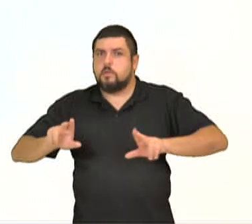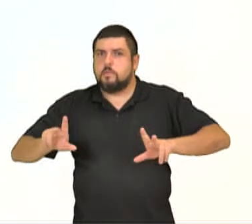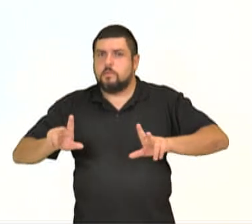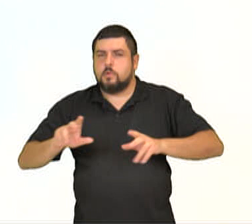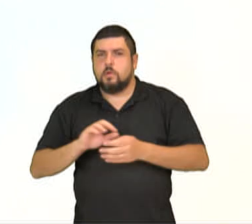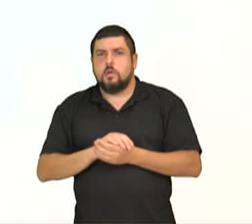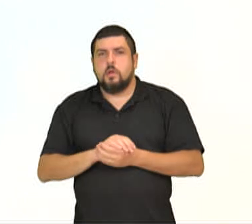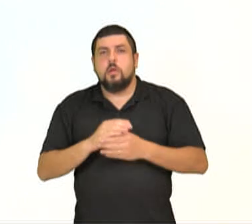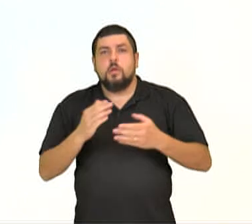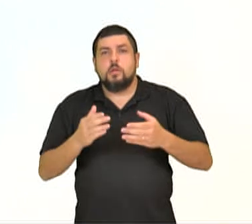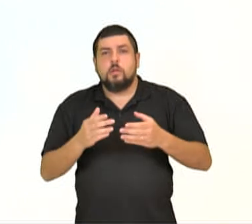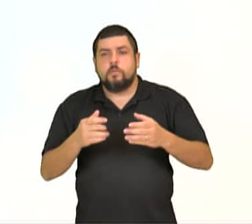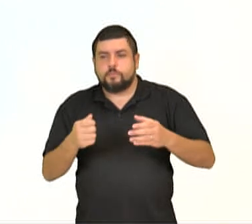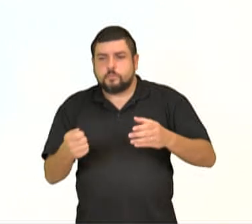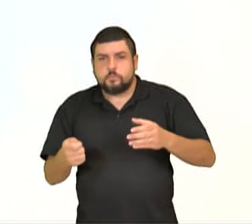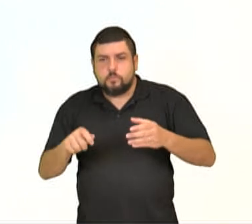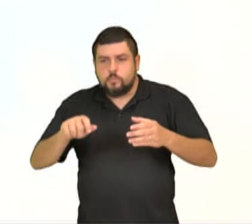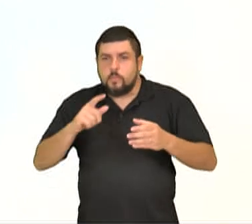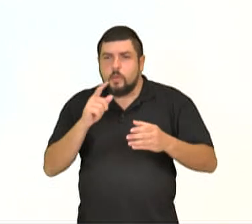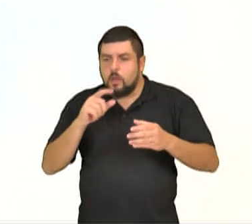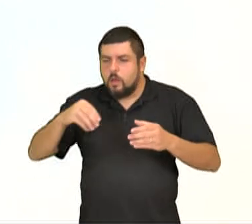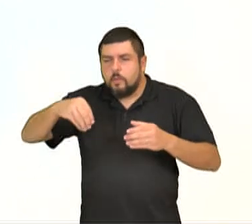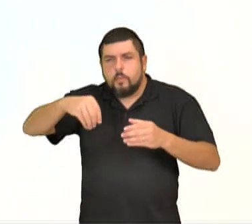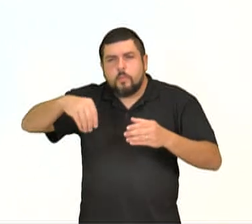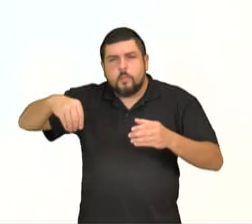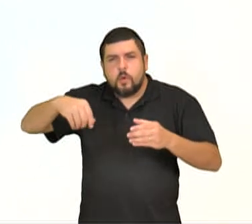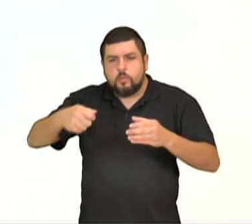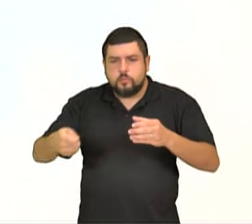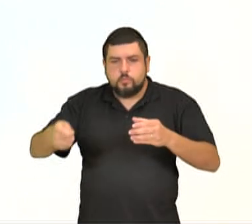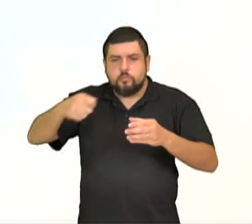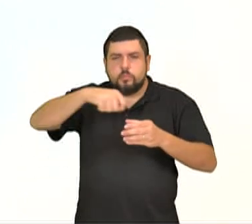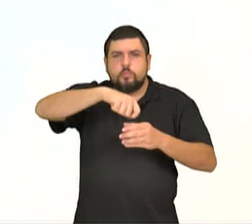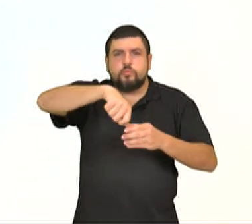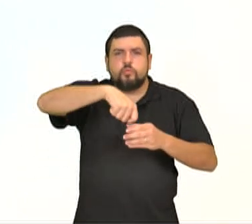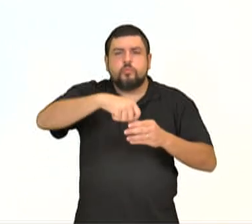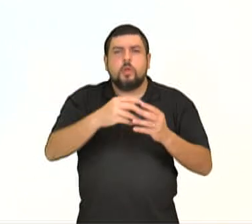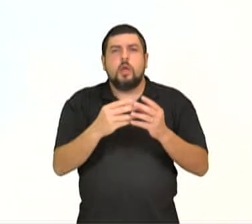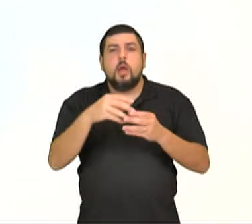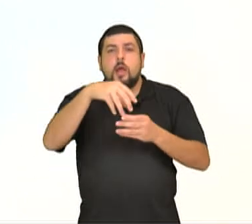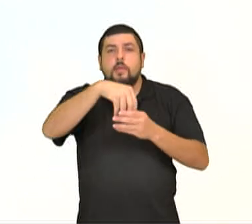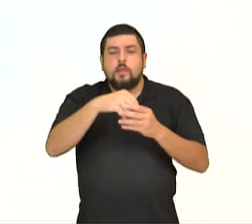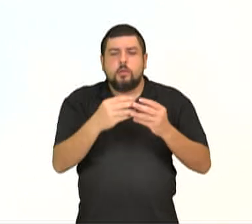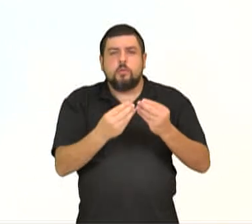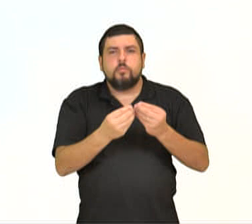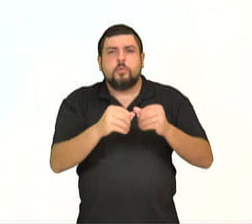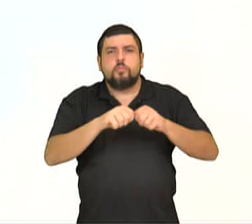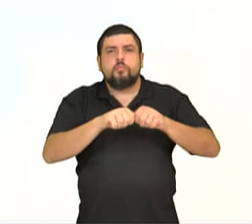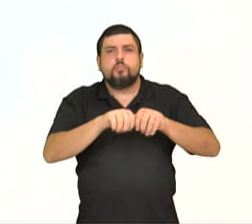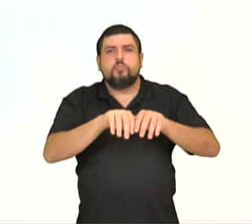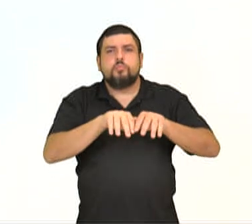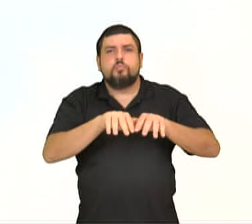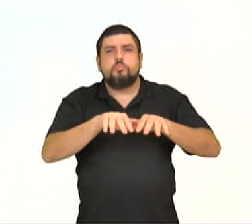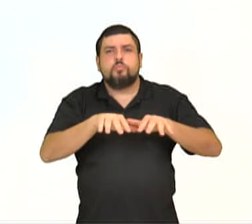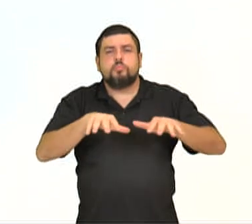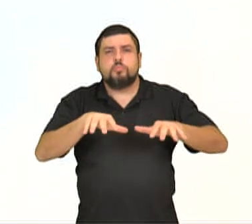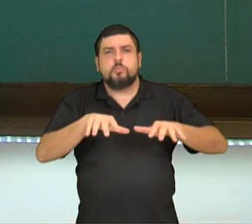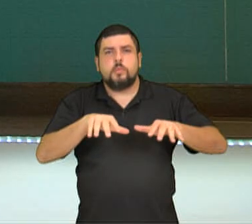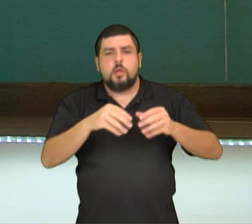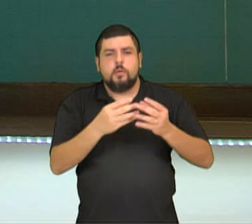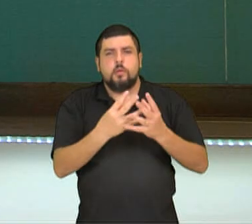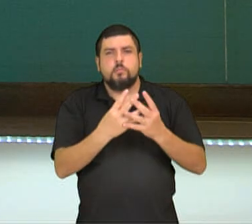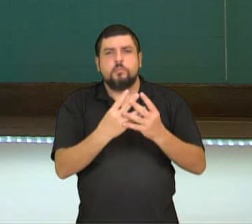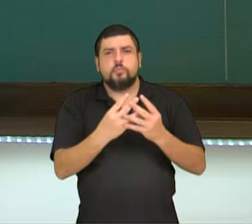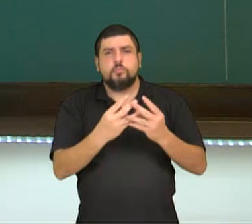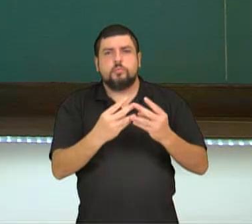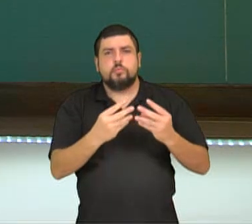adicionando o suquinho, em pó na água, a gente está fazendo uma dissolução, ou seja, está espalhando aquela quantidade de pozinho